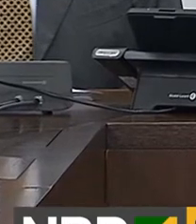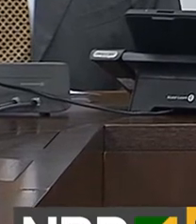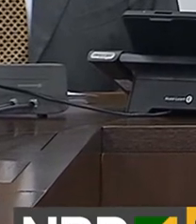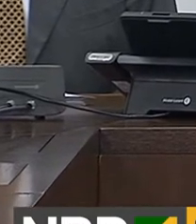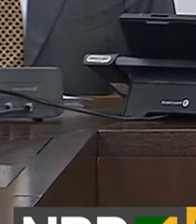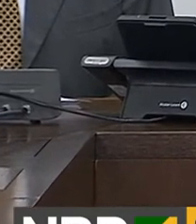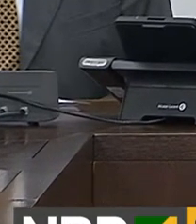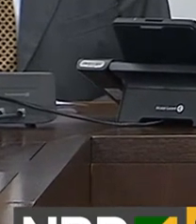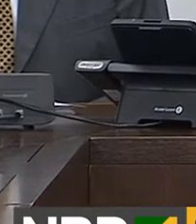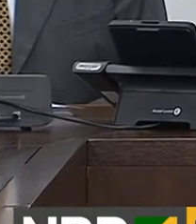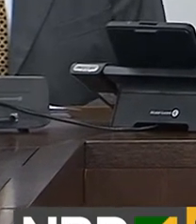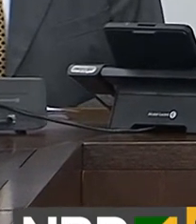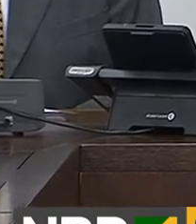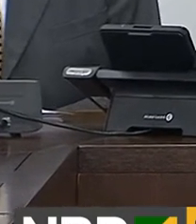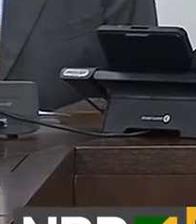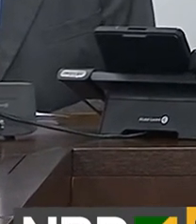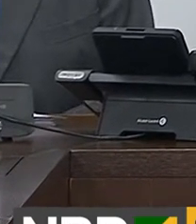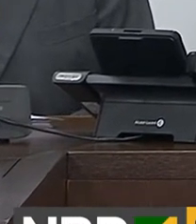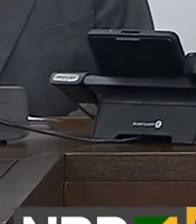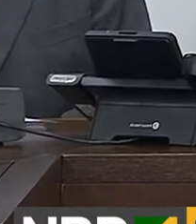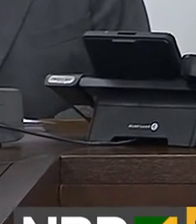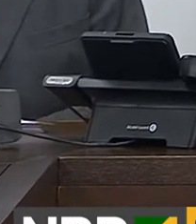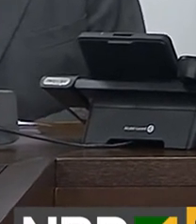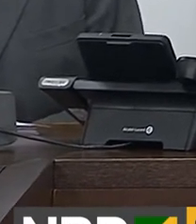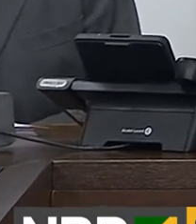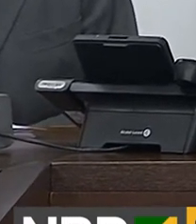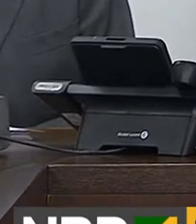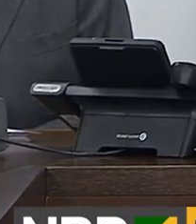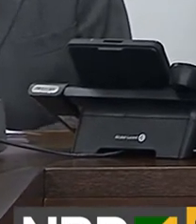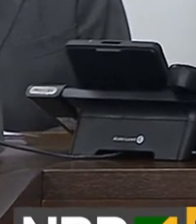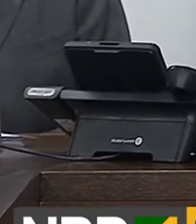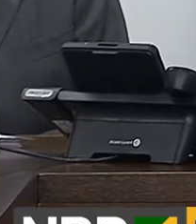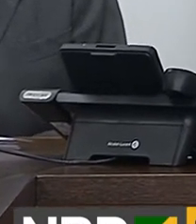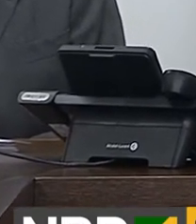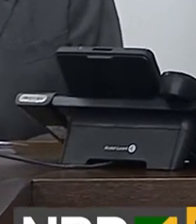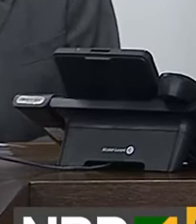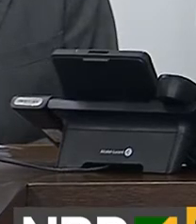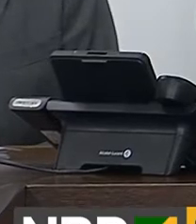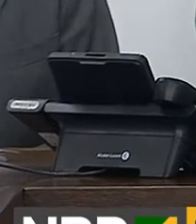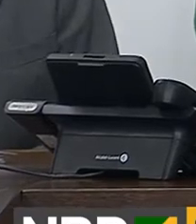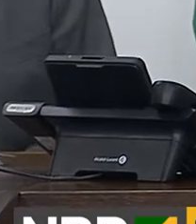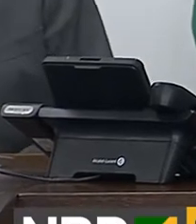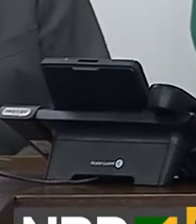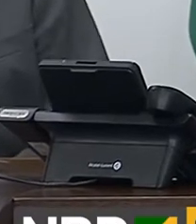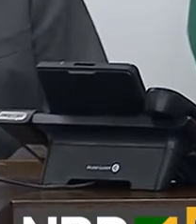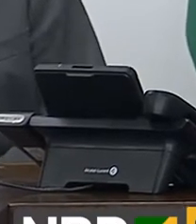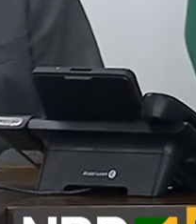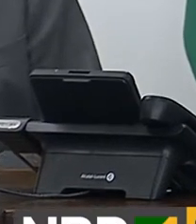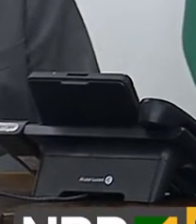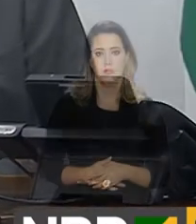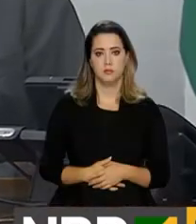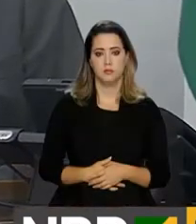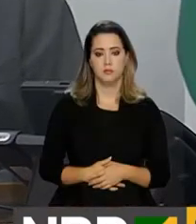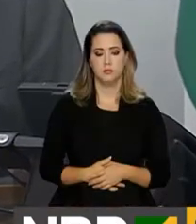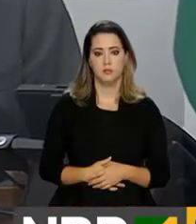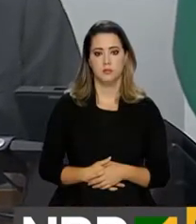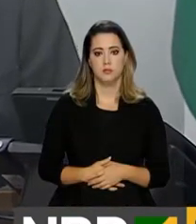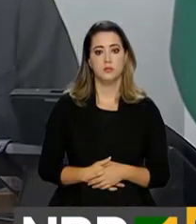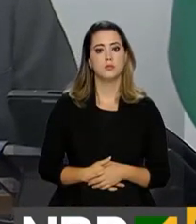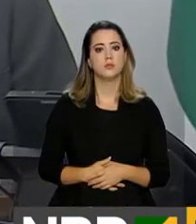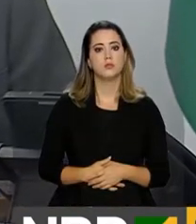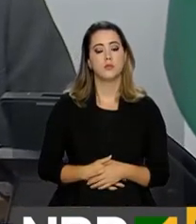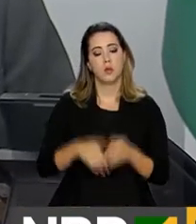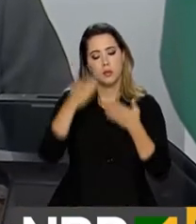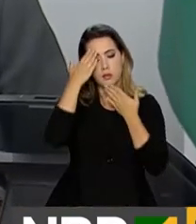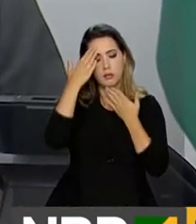pelo brasil não fosse o apoio que o congresso nacional deu o